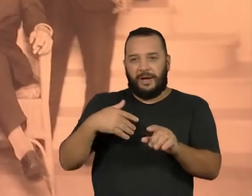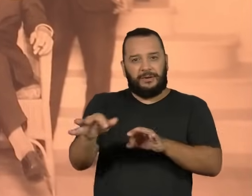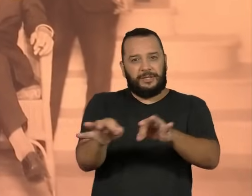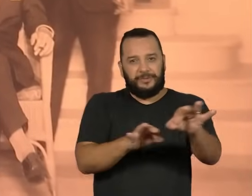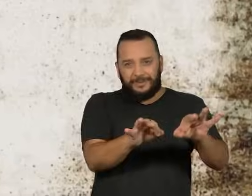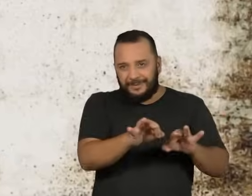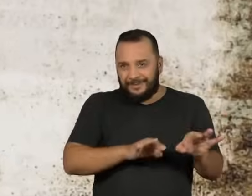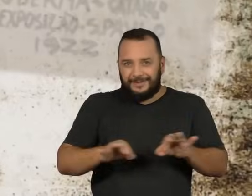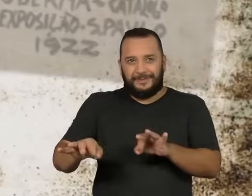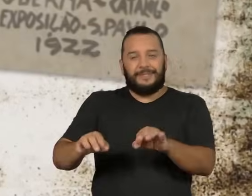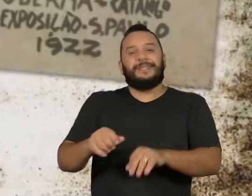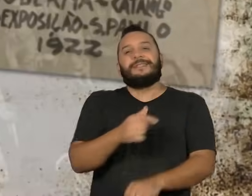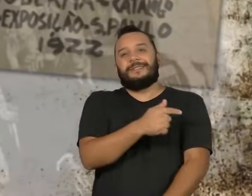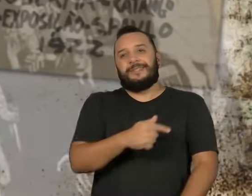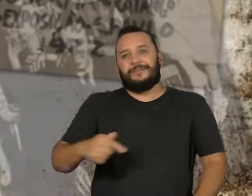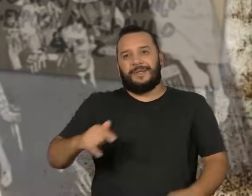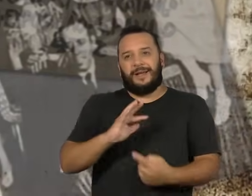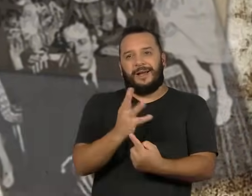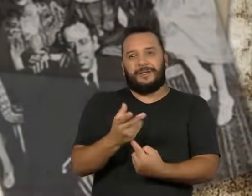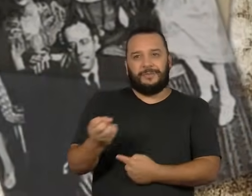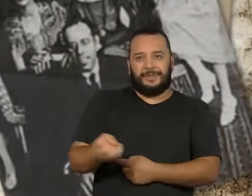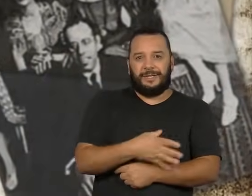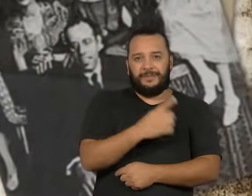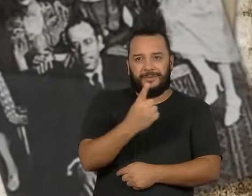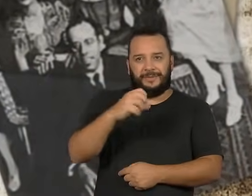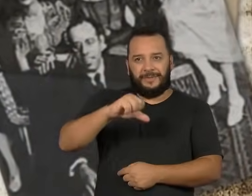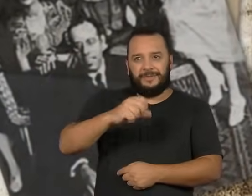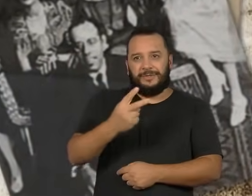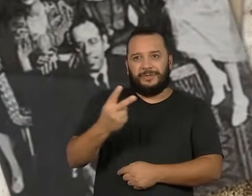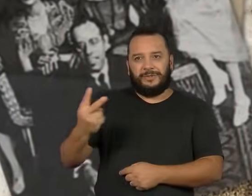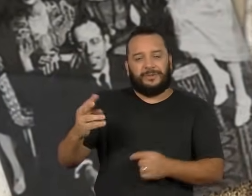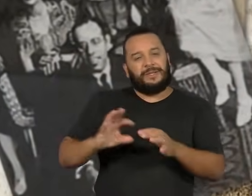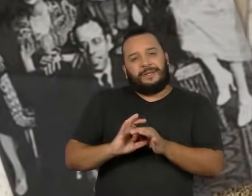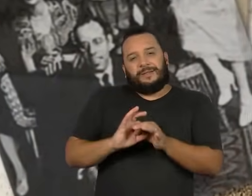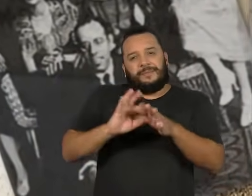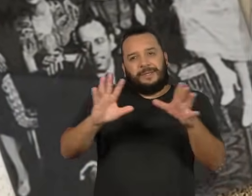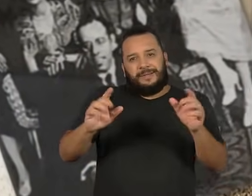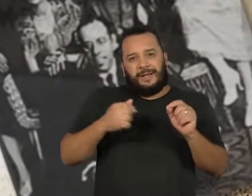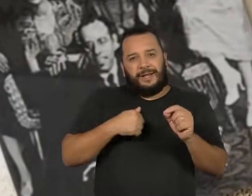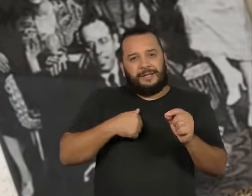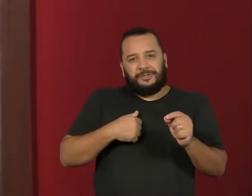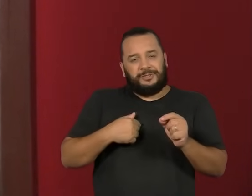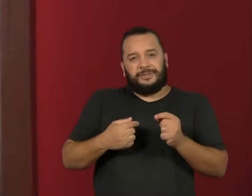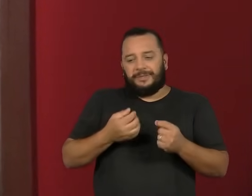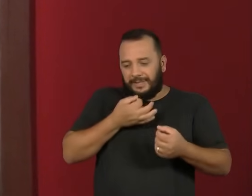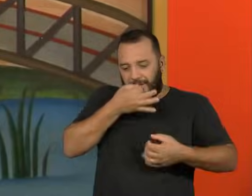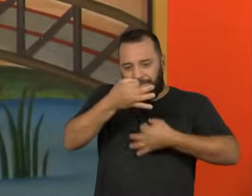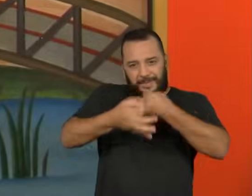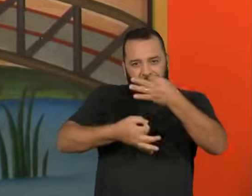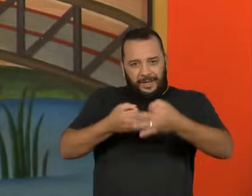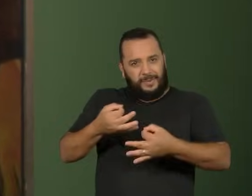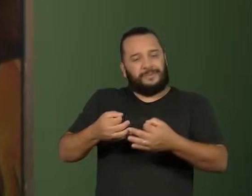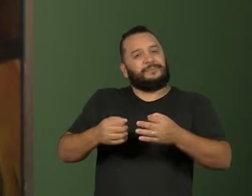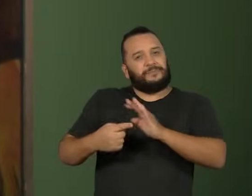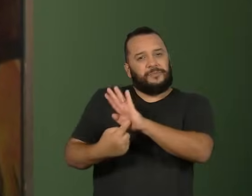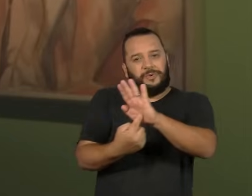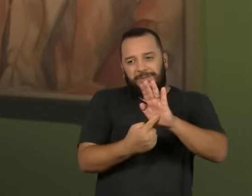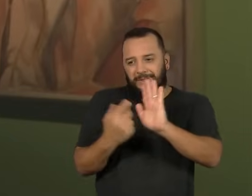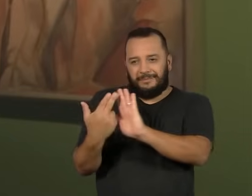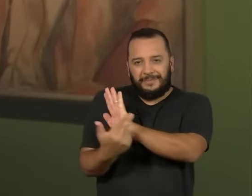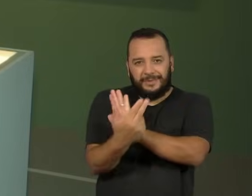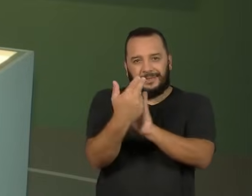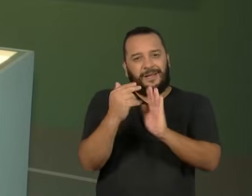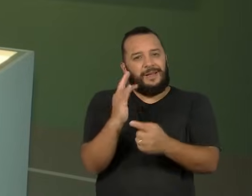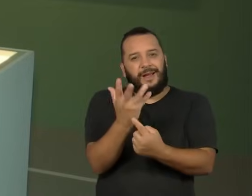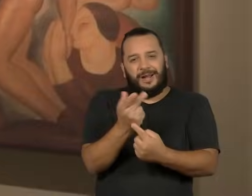22, movimento que propunha a liberdade de expressão, a ruptura com o academicismo e a valorização da nossa cultura e